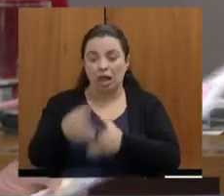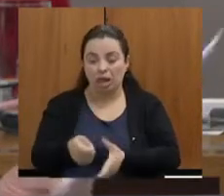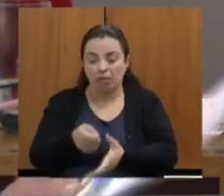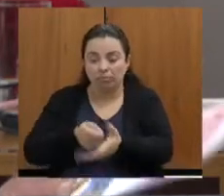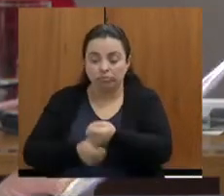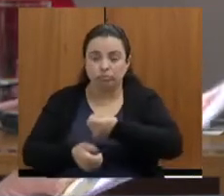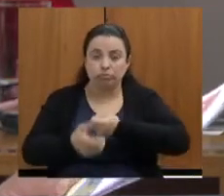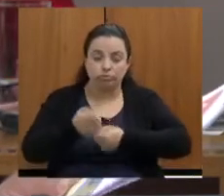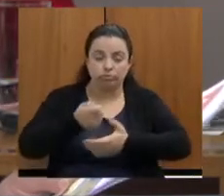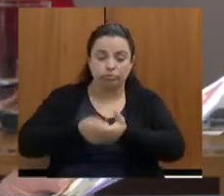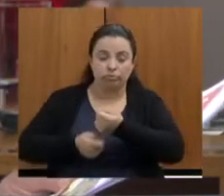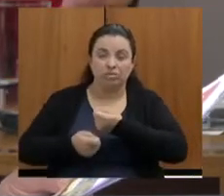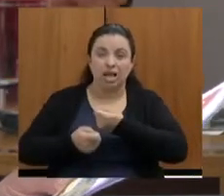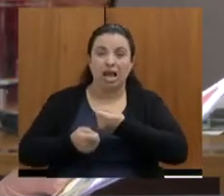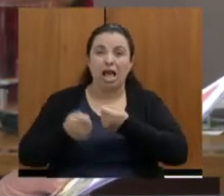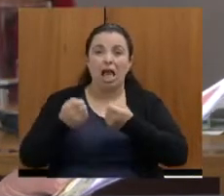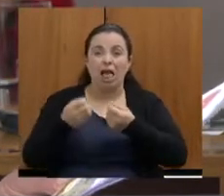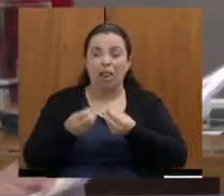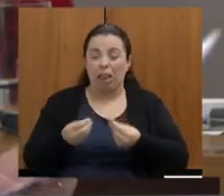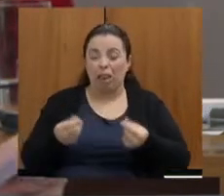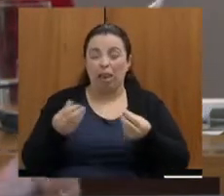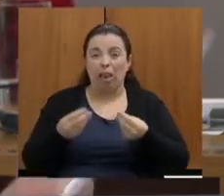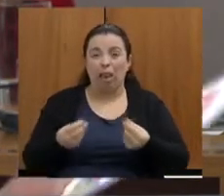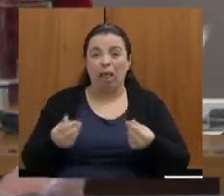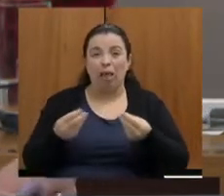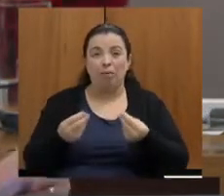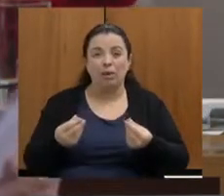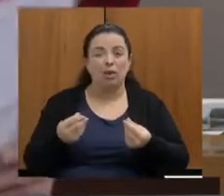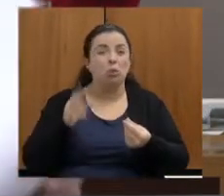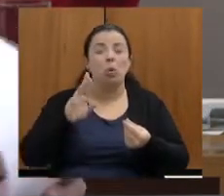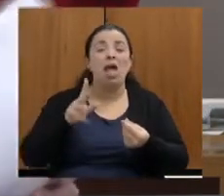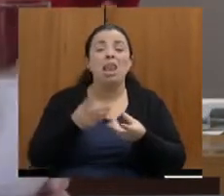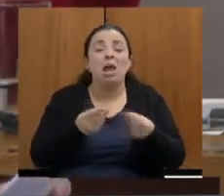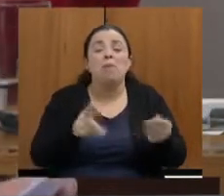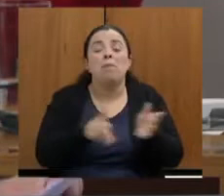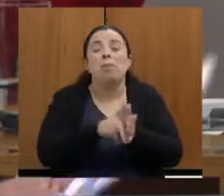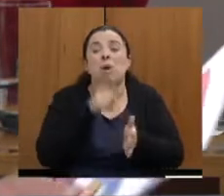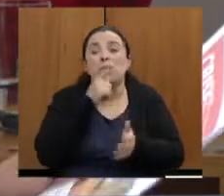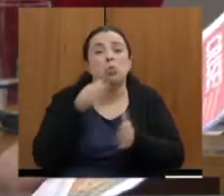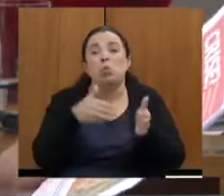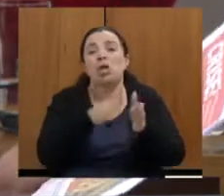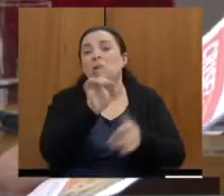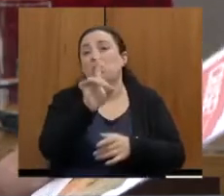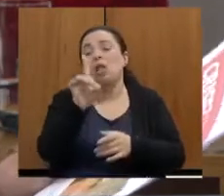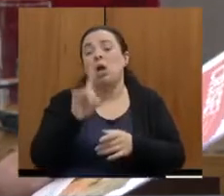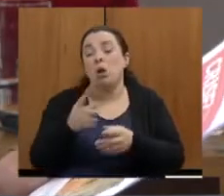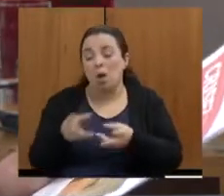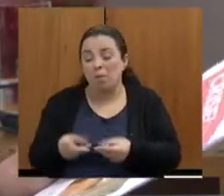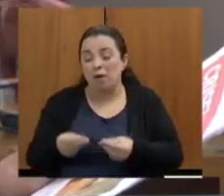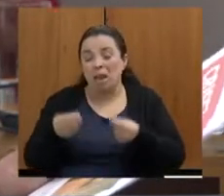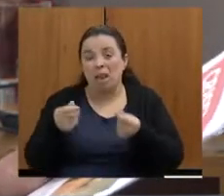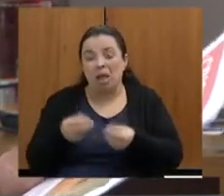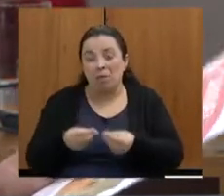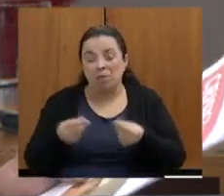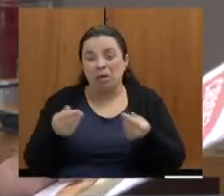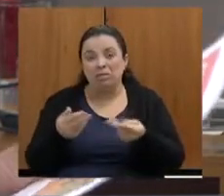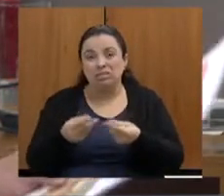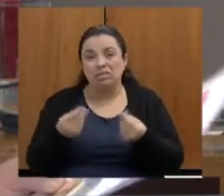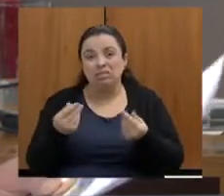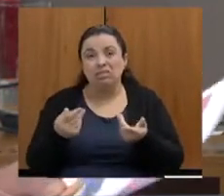não aquela lama do rio mas a lama do minério em todo o rejeito do minério